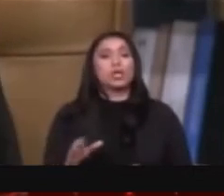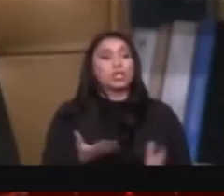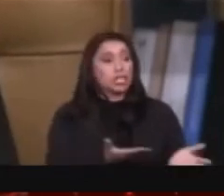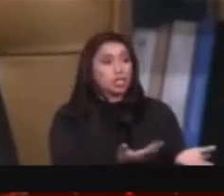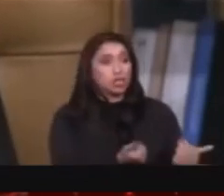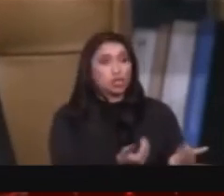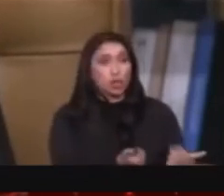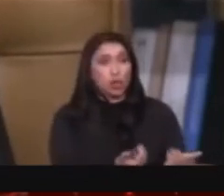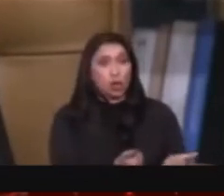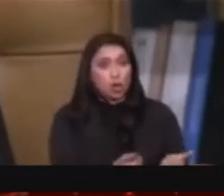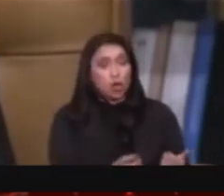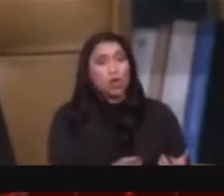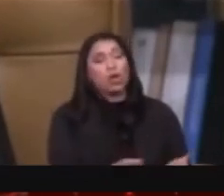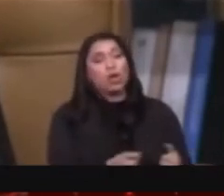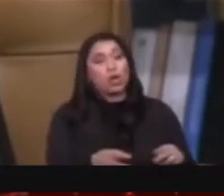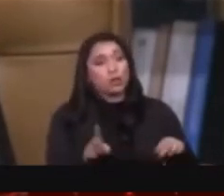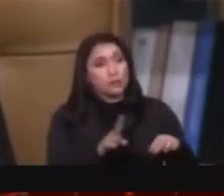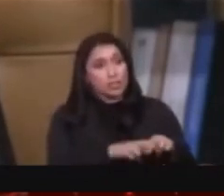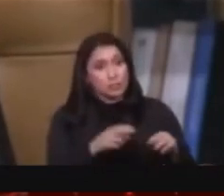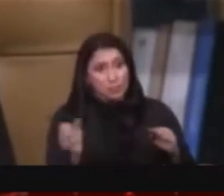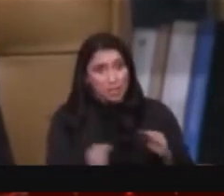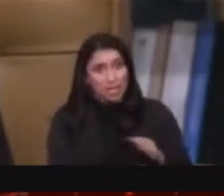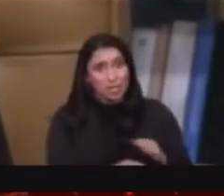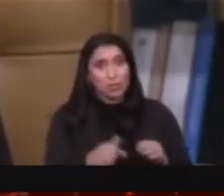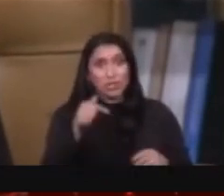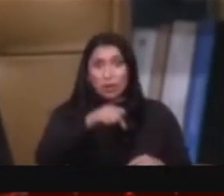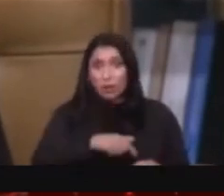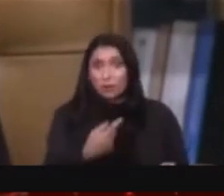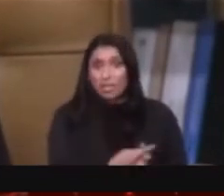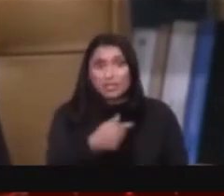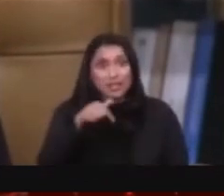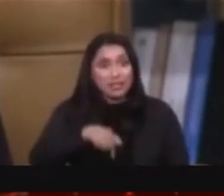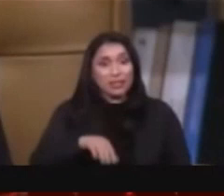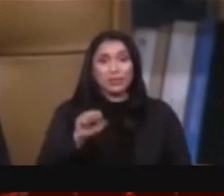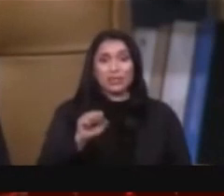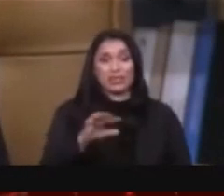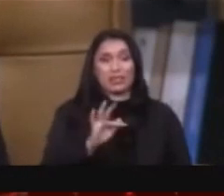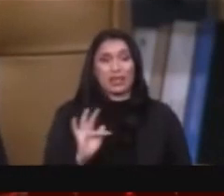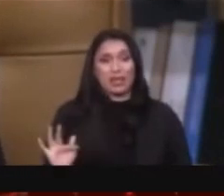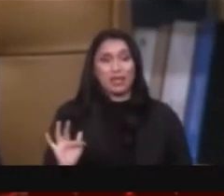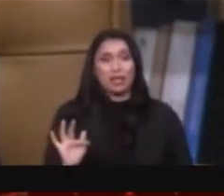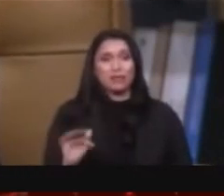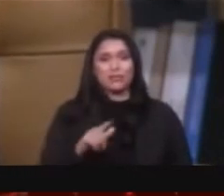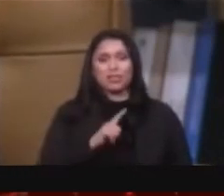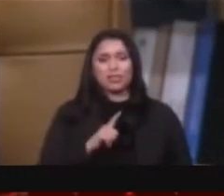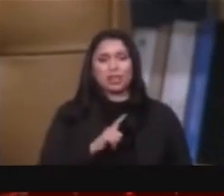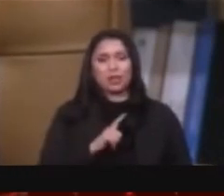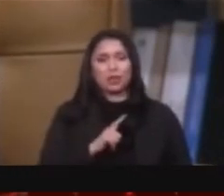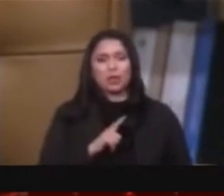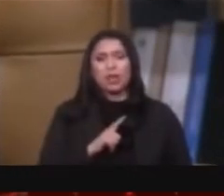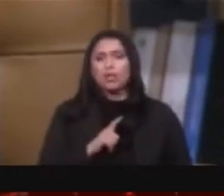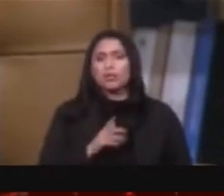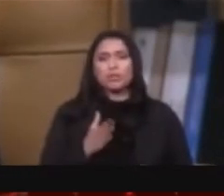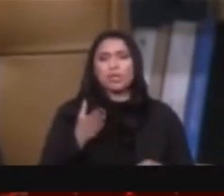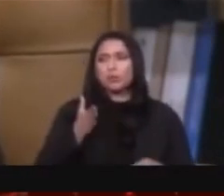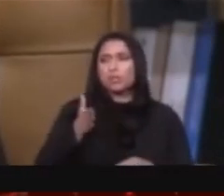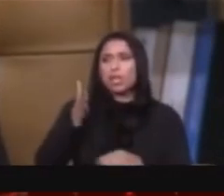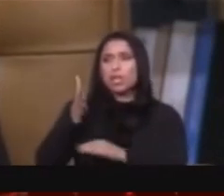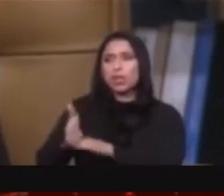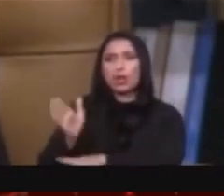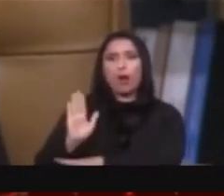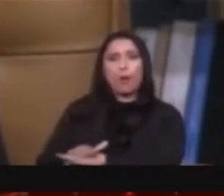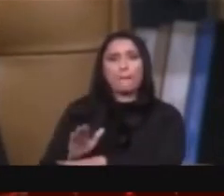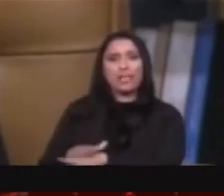E a gente tem que ter um critério para saber. De modo que não há aqui mínima invasão da esfera legislativa, de esfera